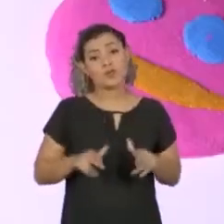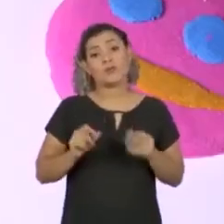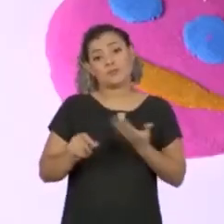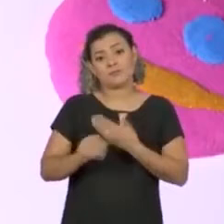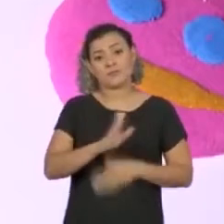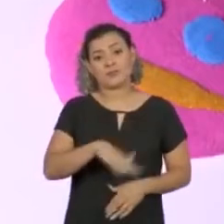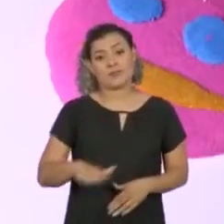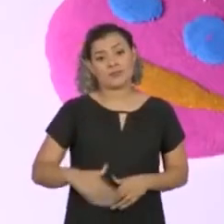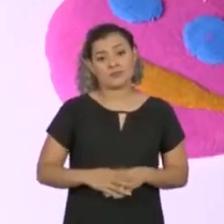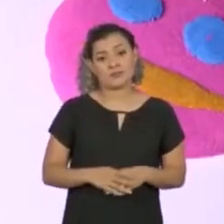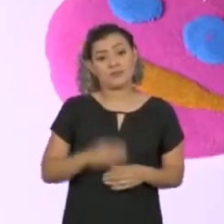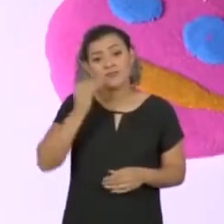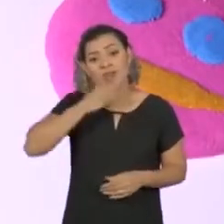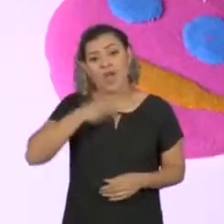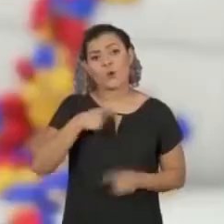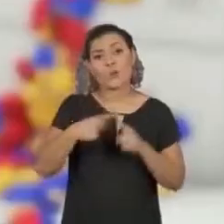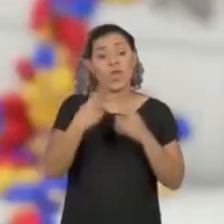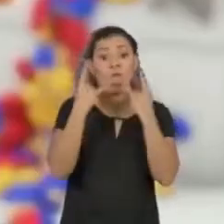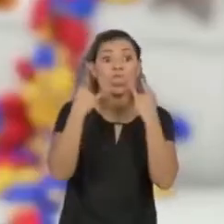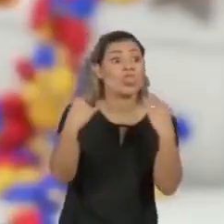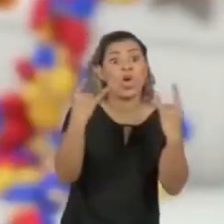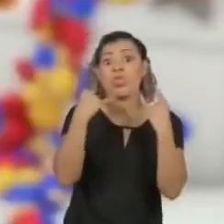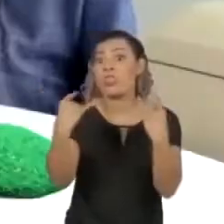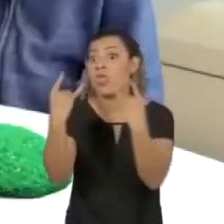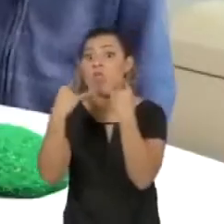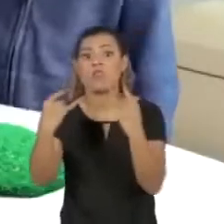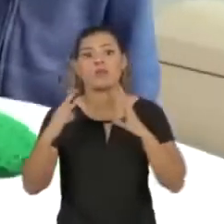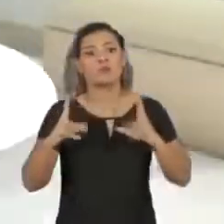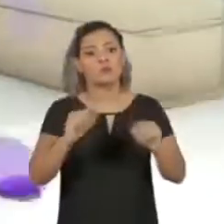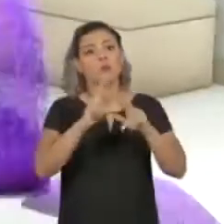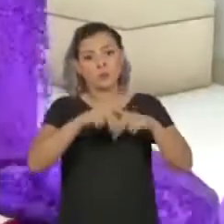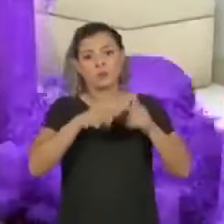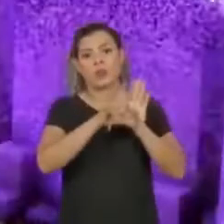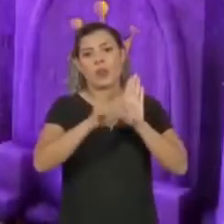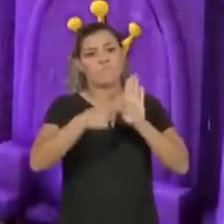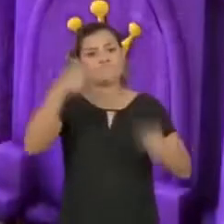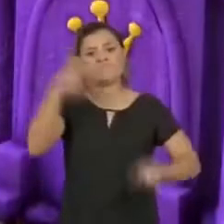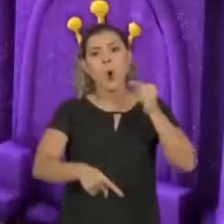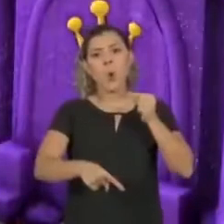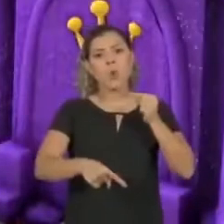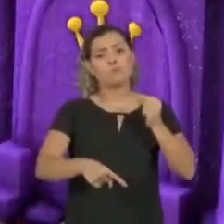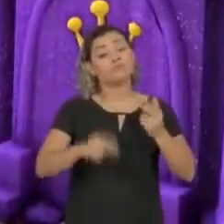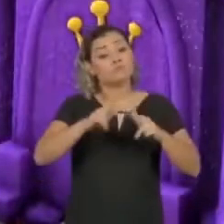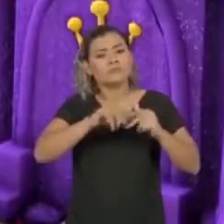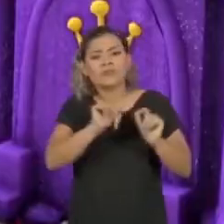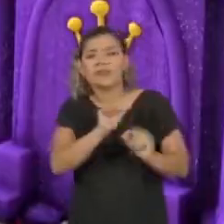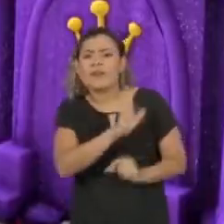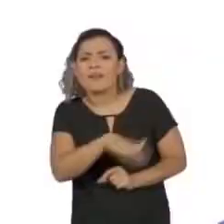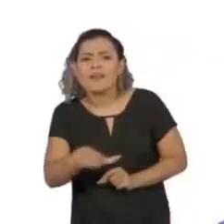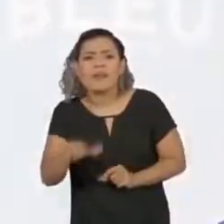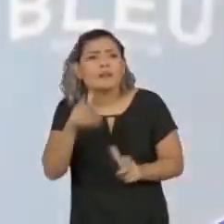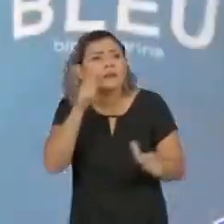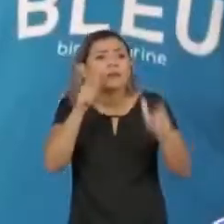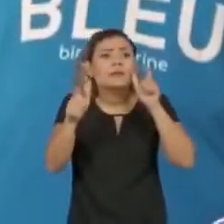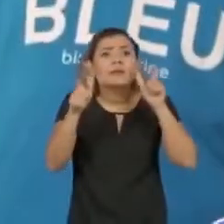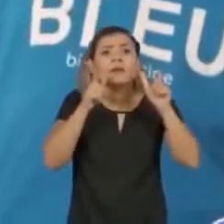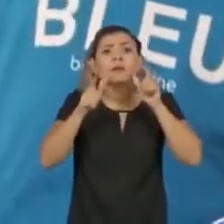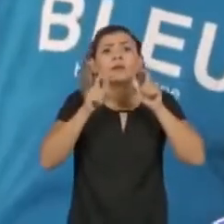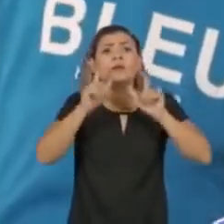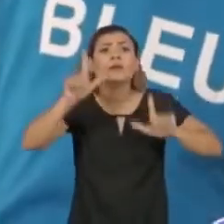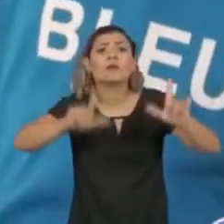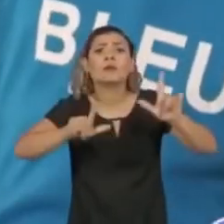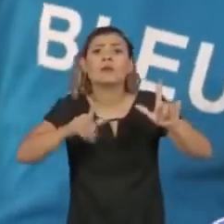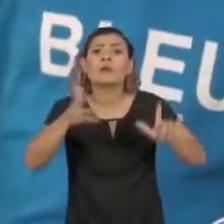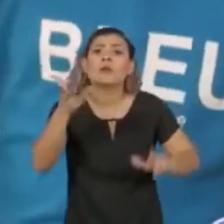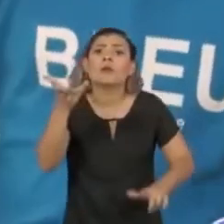caso do público infantil é importante acontece à revelia da legislação a proteção das crianças aos apelos da publicidade dirigida